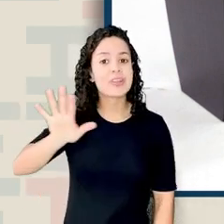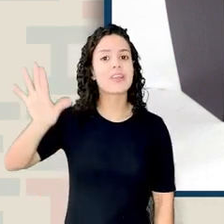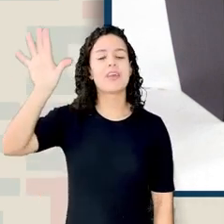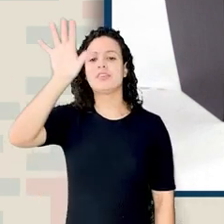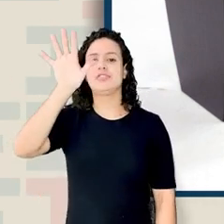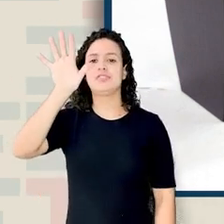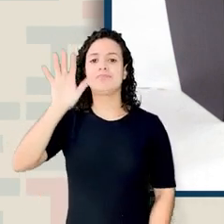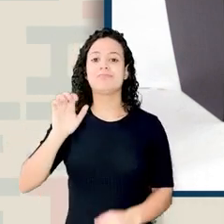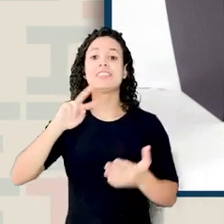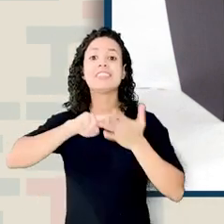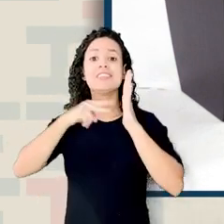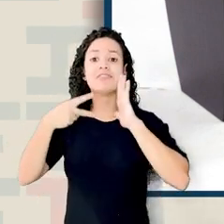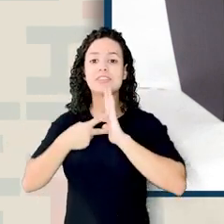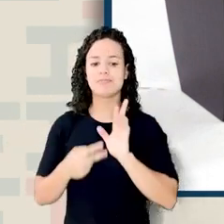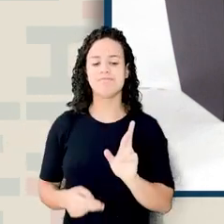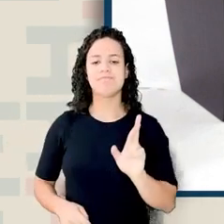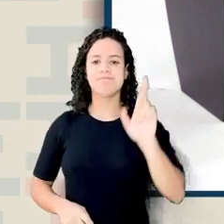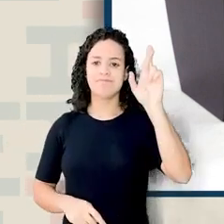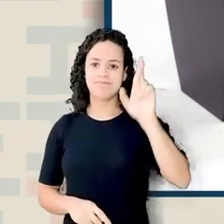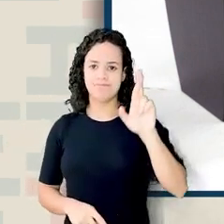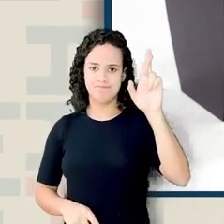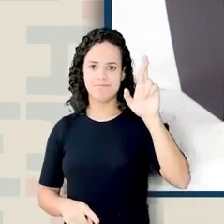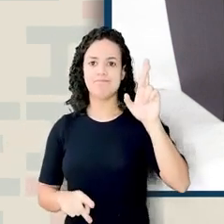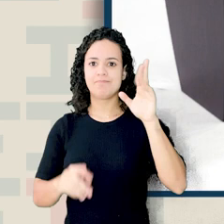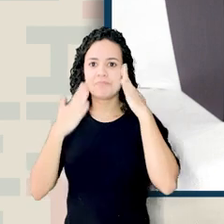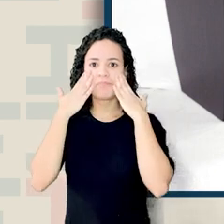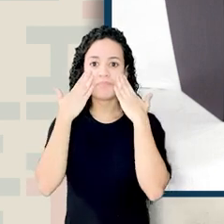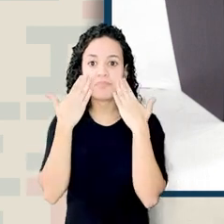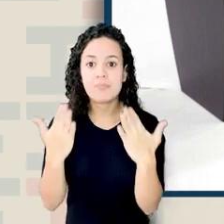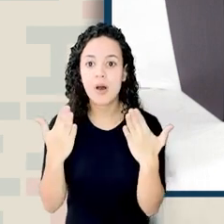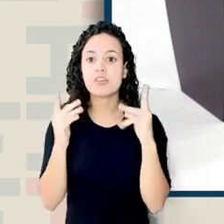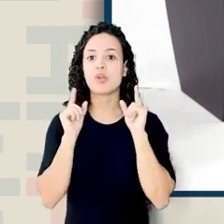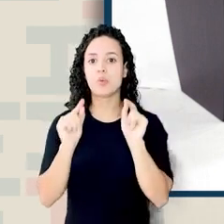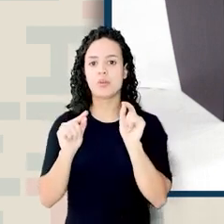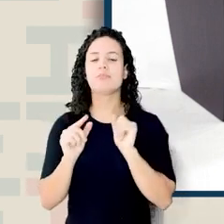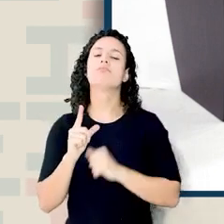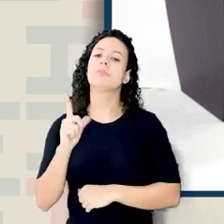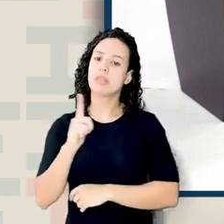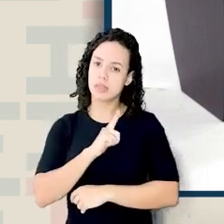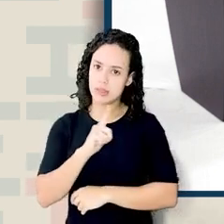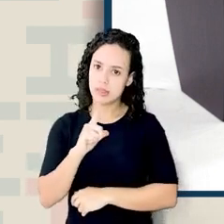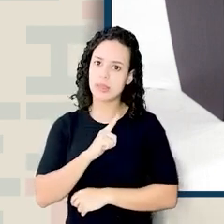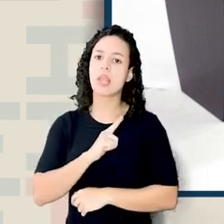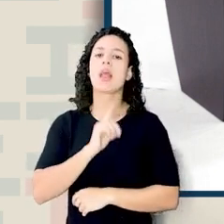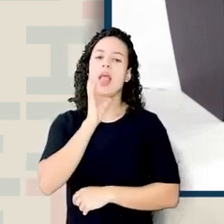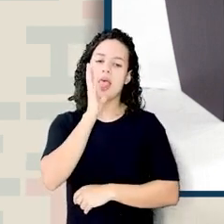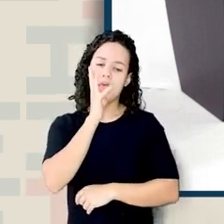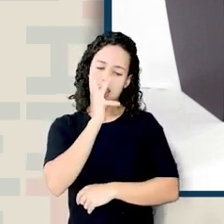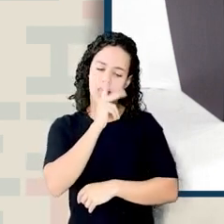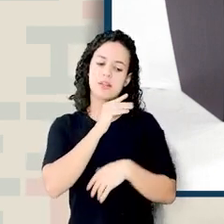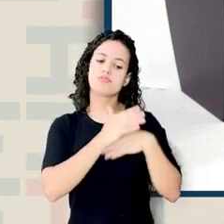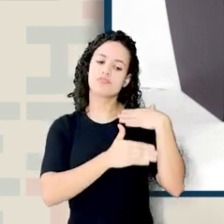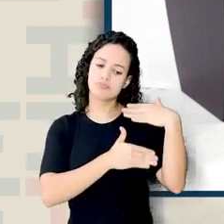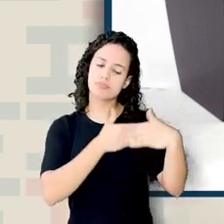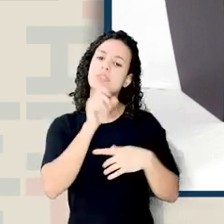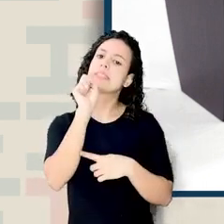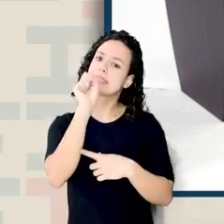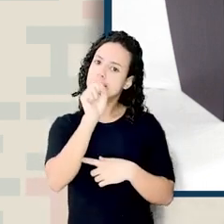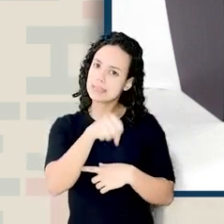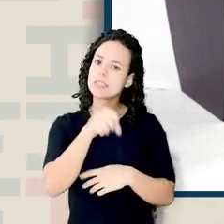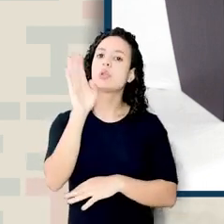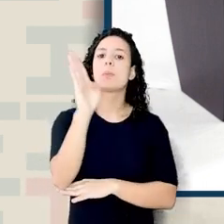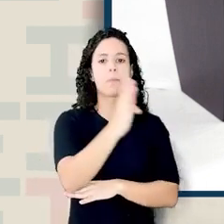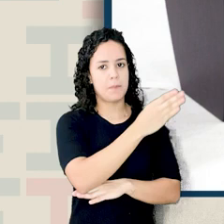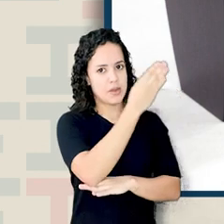então a representar uma forma de evidenciar o quê? Temos um andamento lento, sim, no nosso